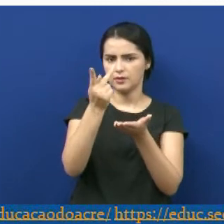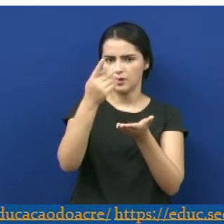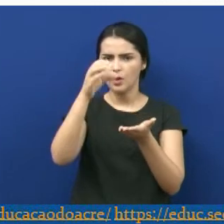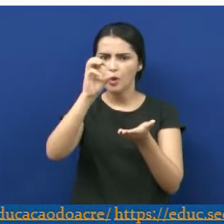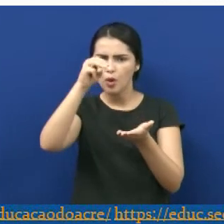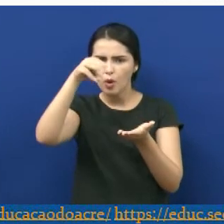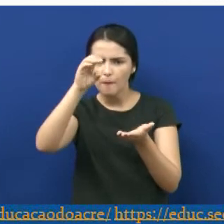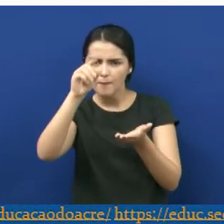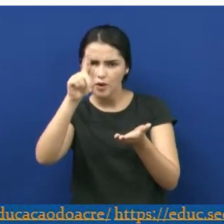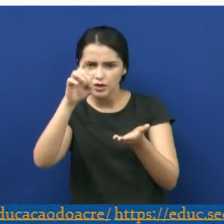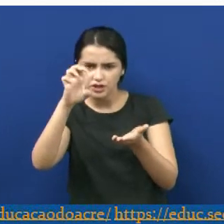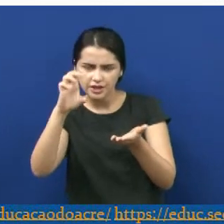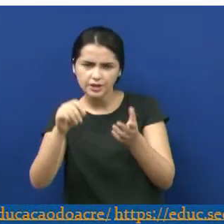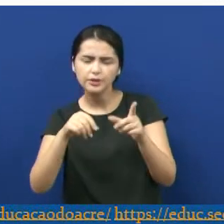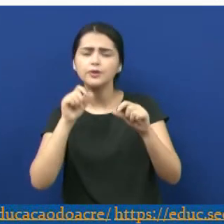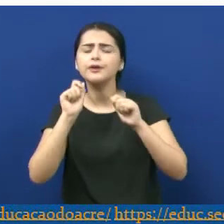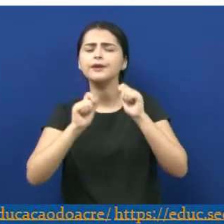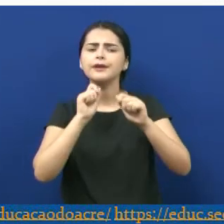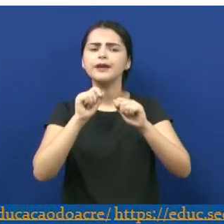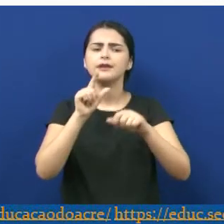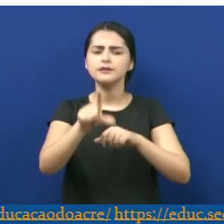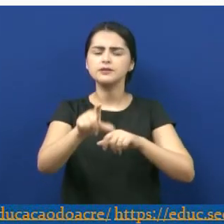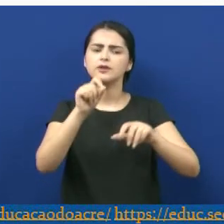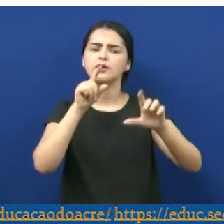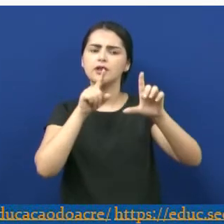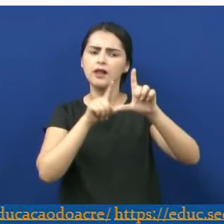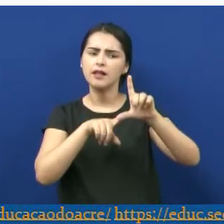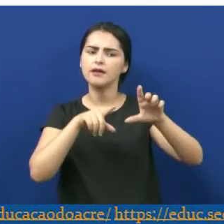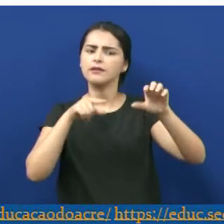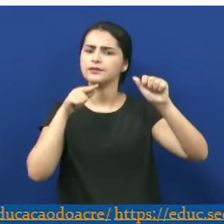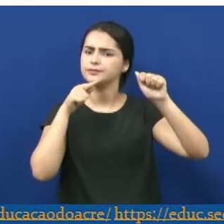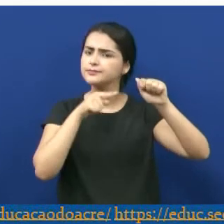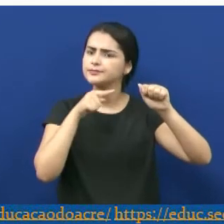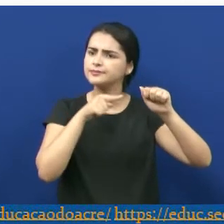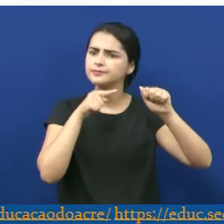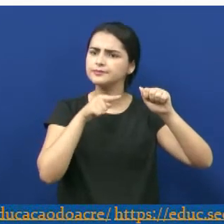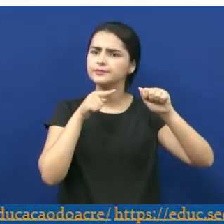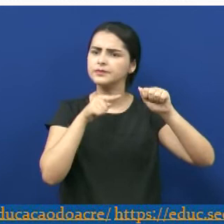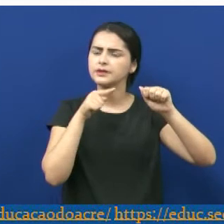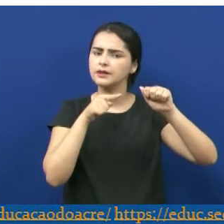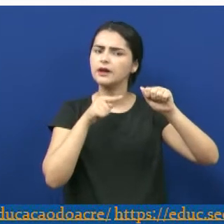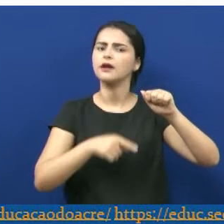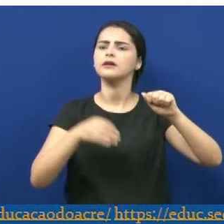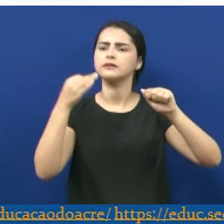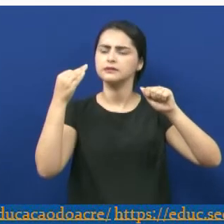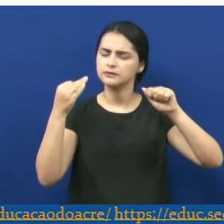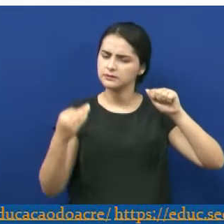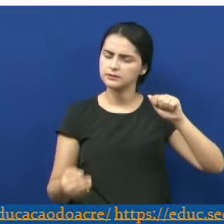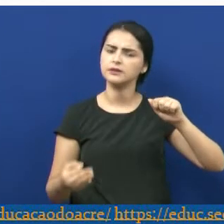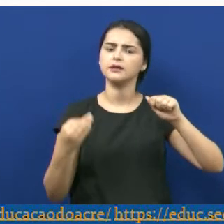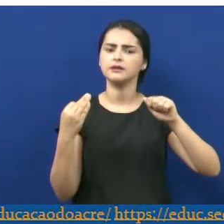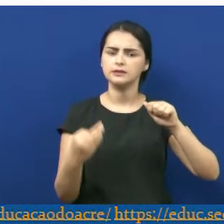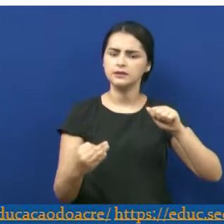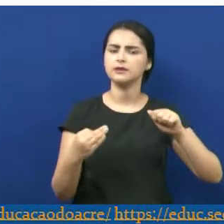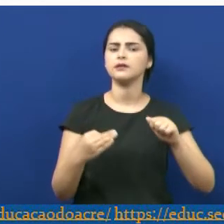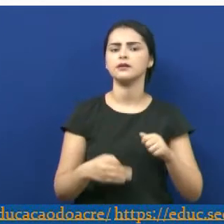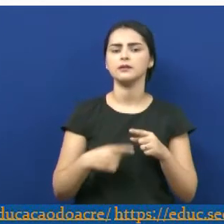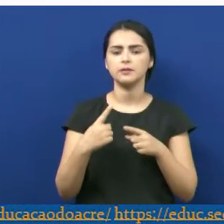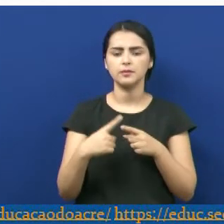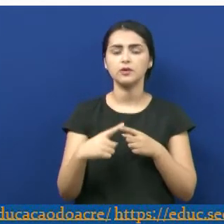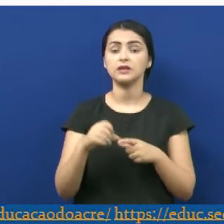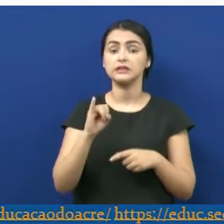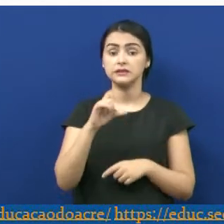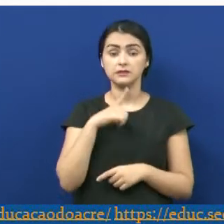Ok? Quem marcou a letra A disse que é um sistema homogêneo condutor de corrente elétrica, porque se tem uma